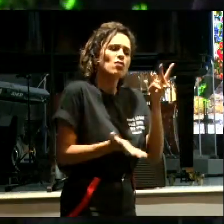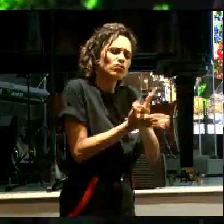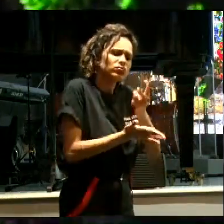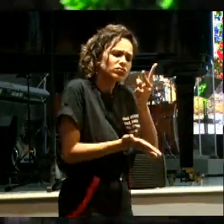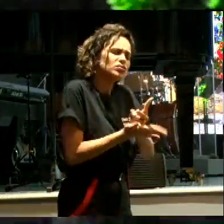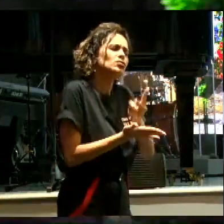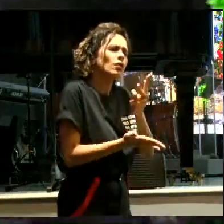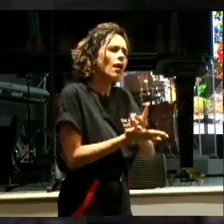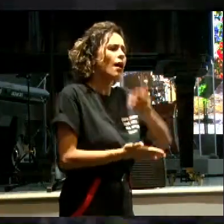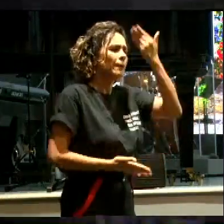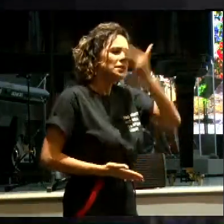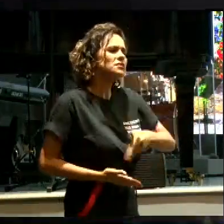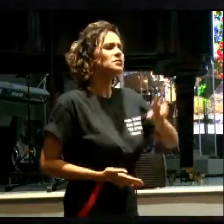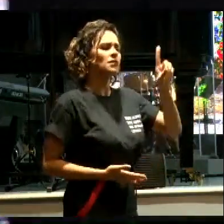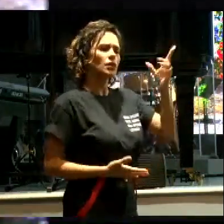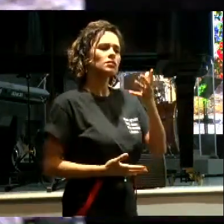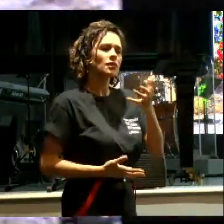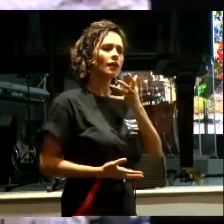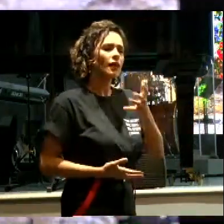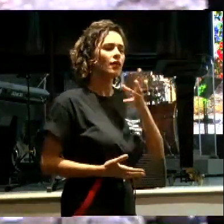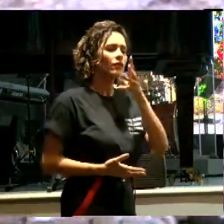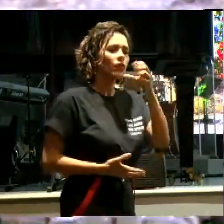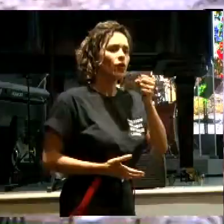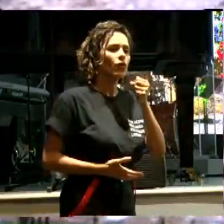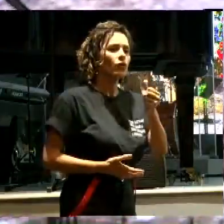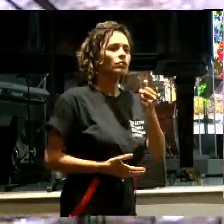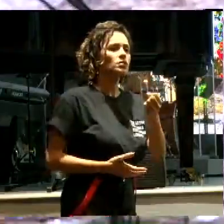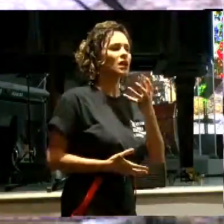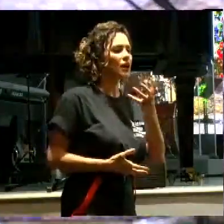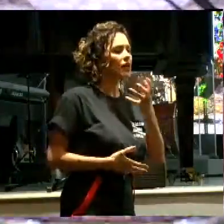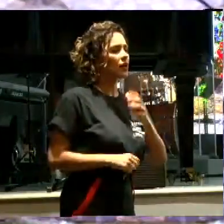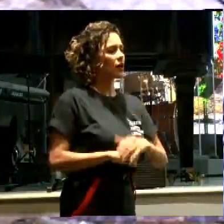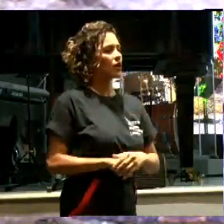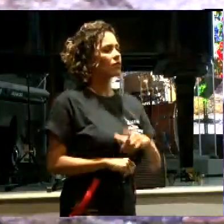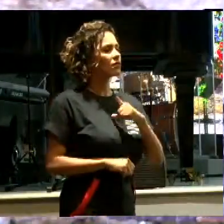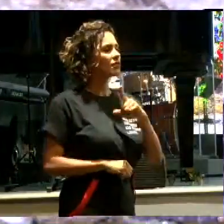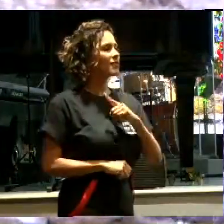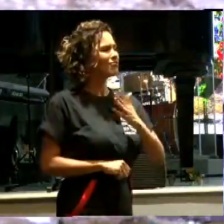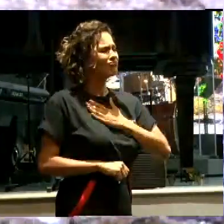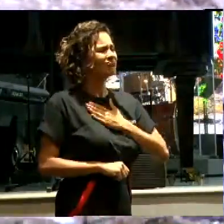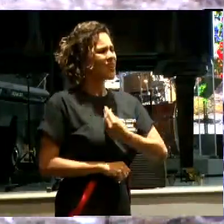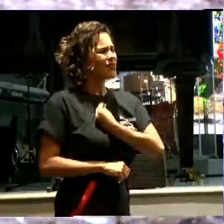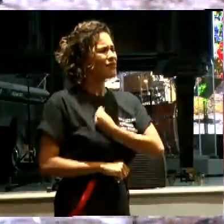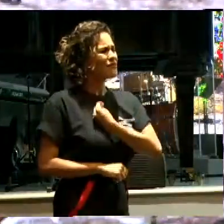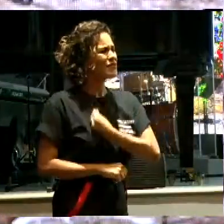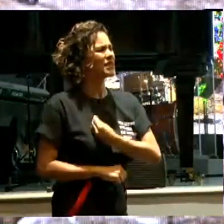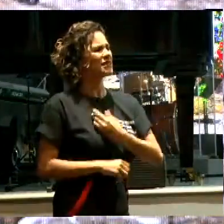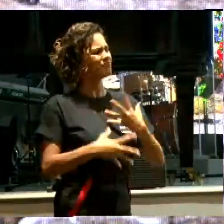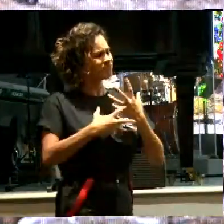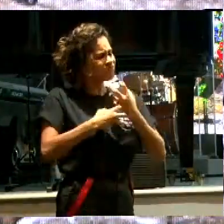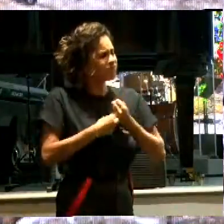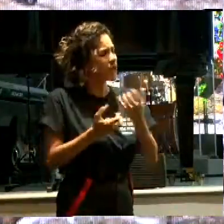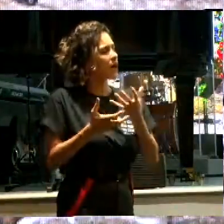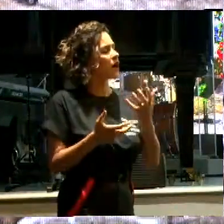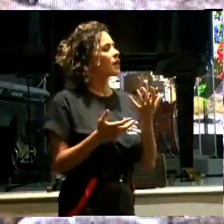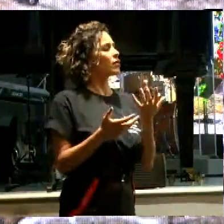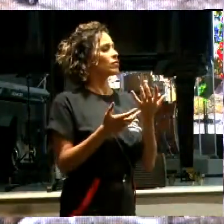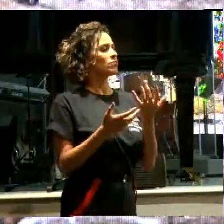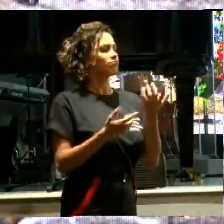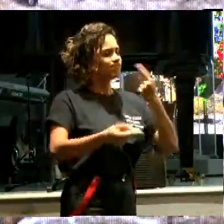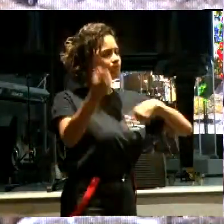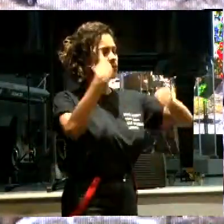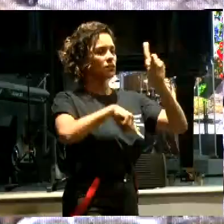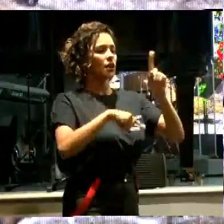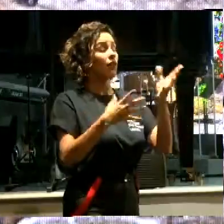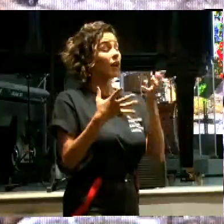Tua presença. Eu quero lutar contra esse eu meu. Eu quero que o Senhor domine o